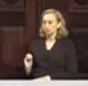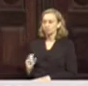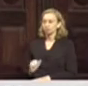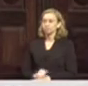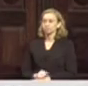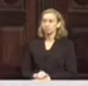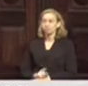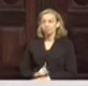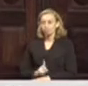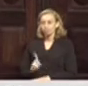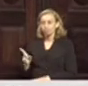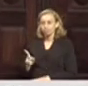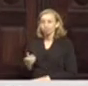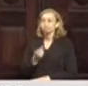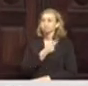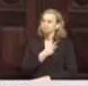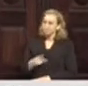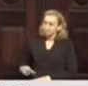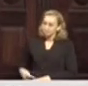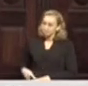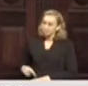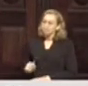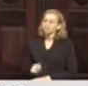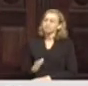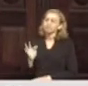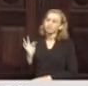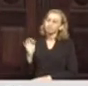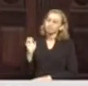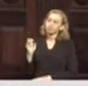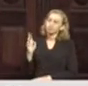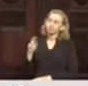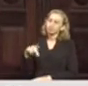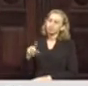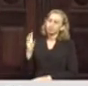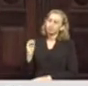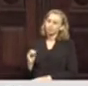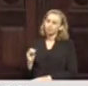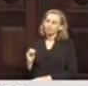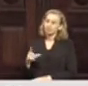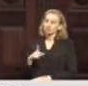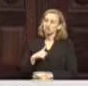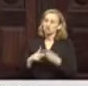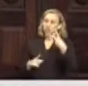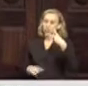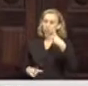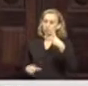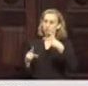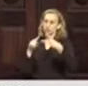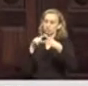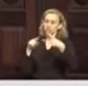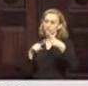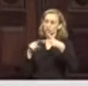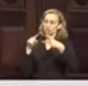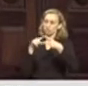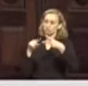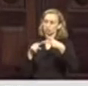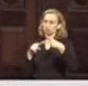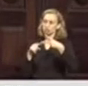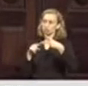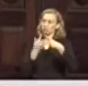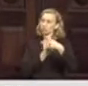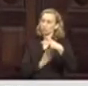presidente, candidato nosso à reeleição, Fernando Henrique Cardoso, tinha dois candidatos a governadores no